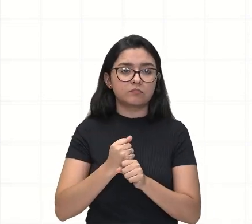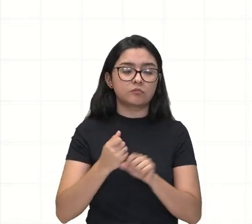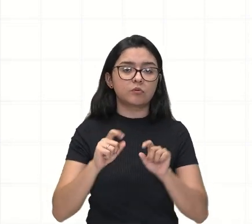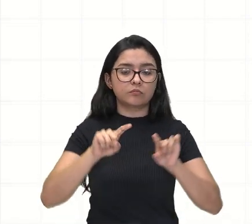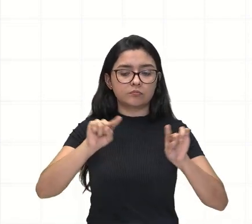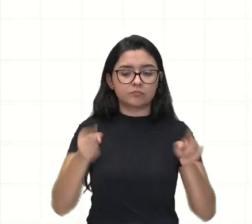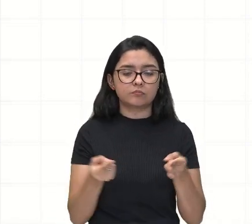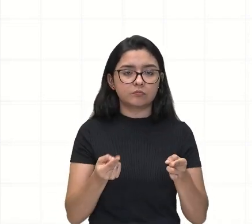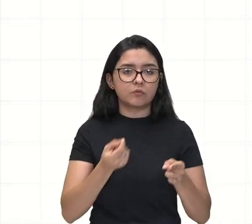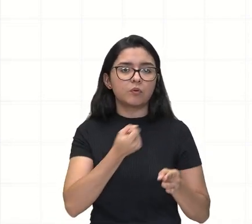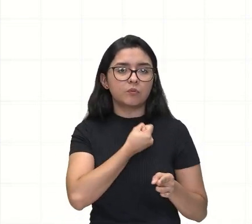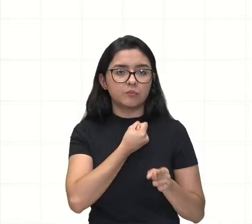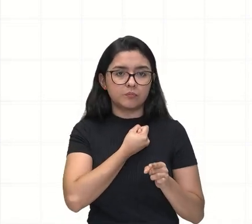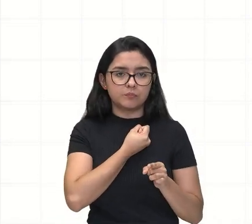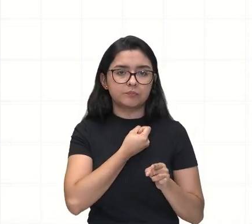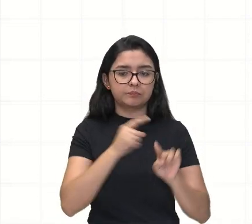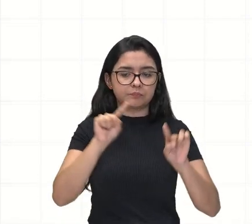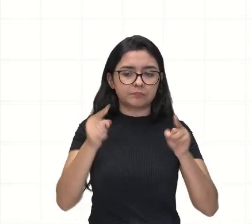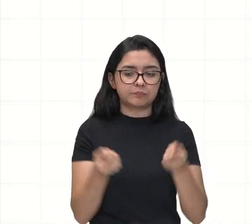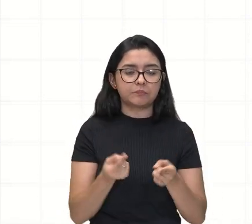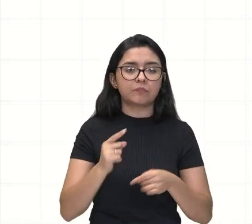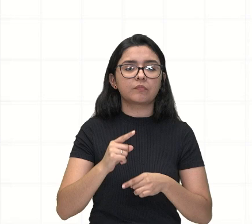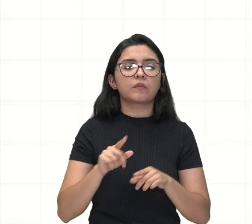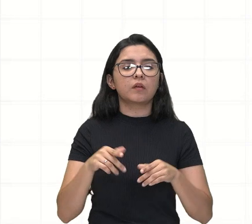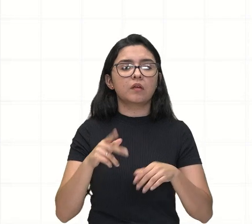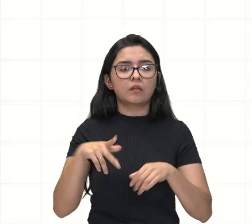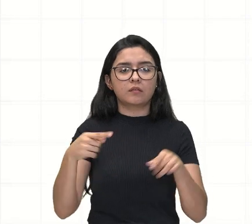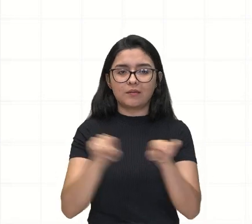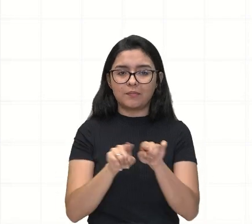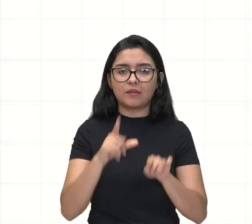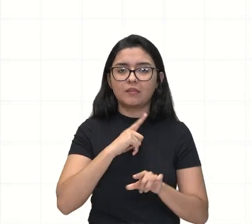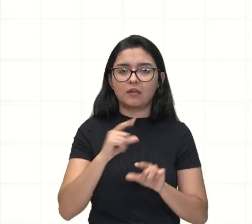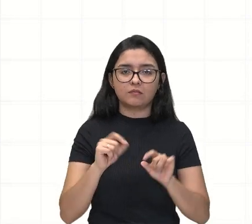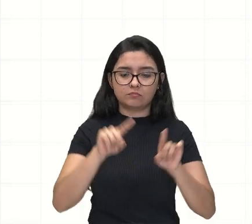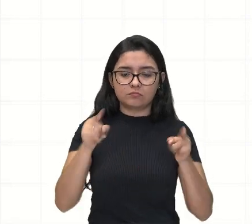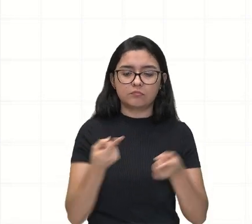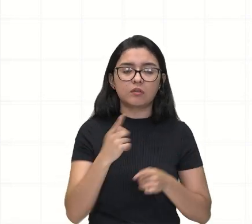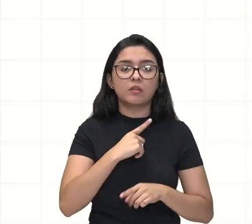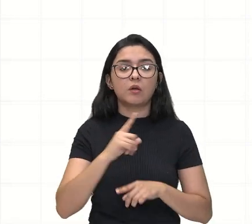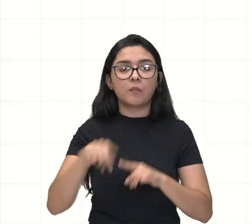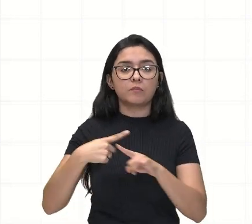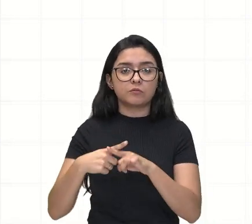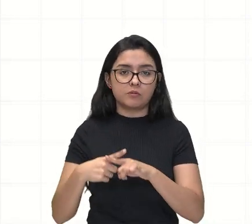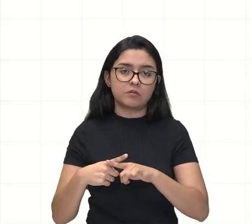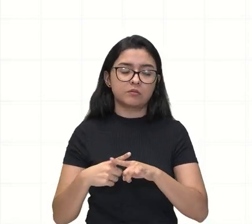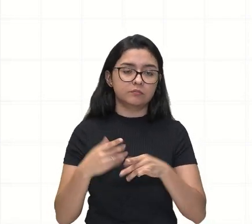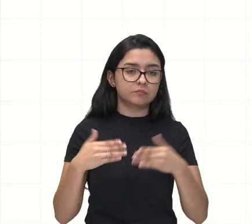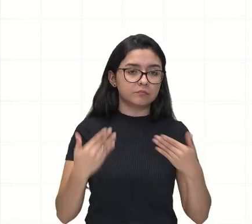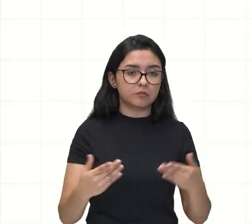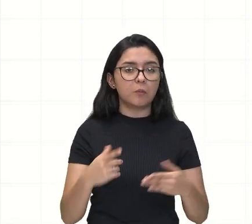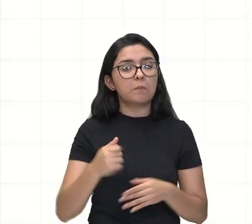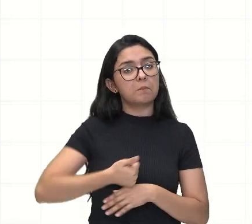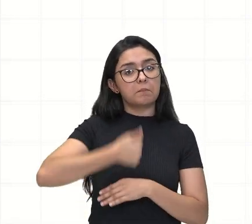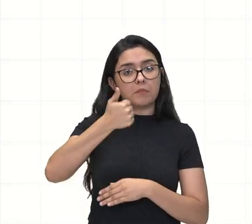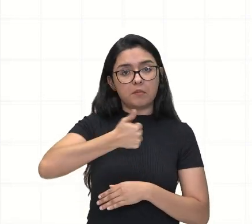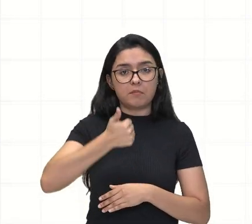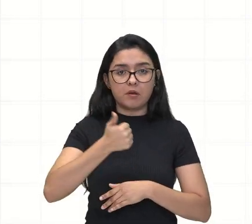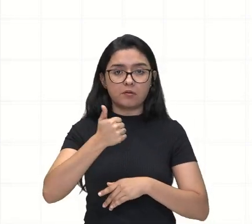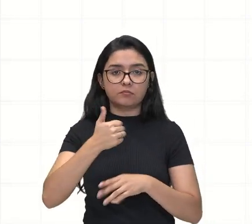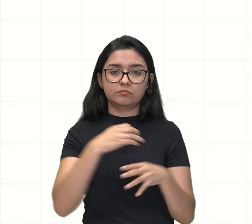parênteses, vamos resolver o que está aqui dentro. E dentro do parênteses nós temos uma multiplicação. Então nós vamos resolver primeiro